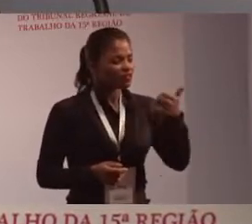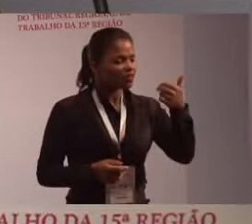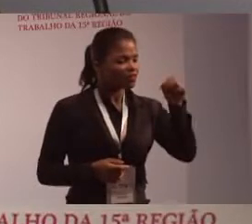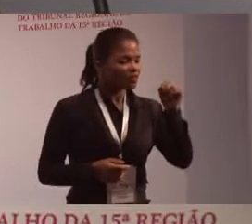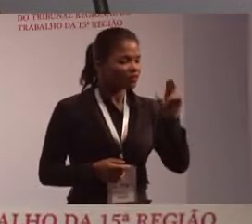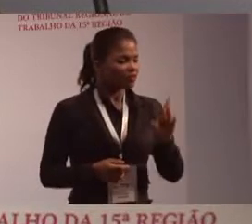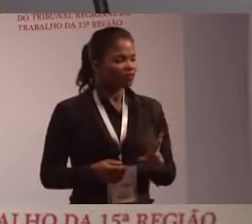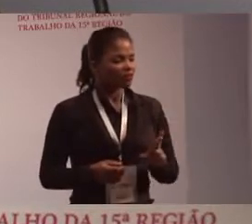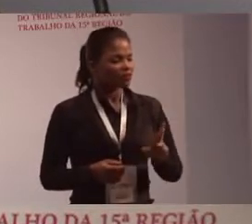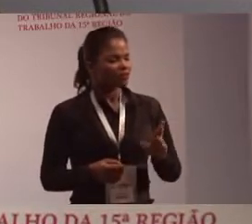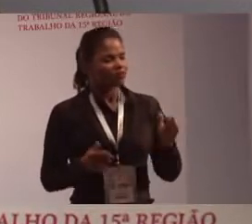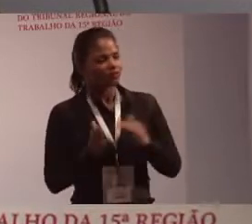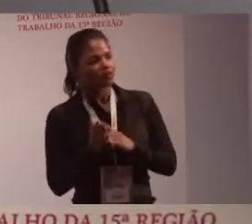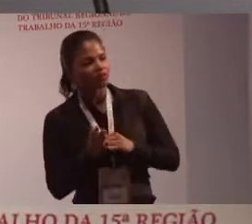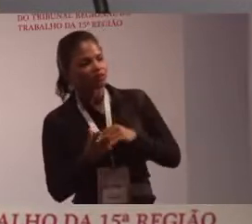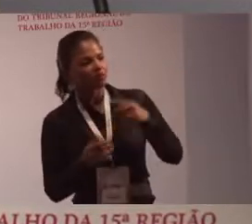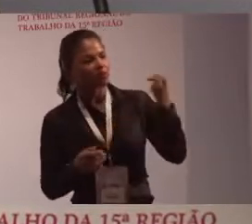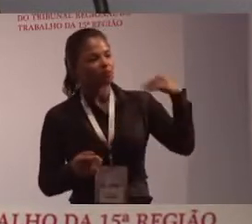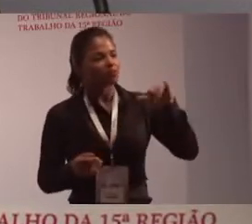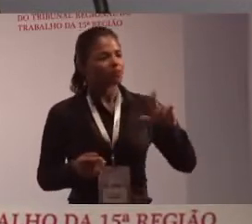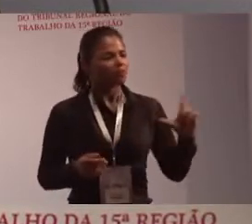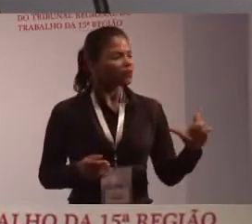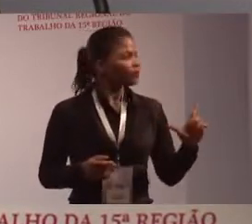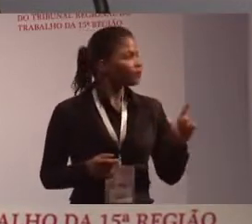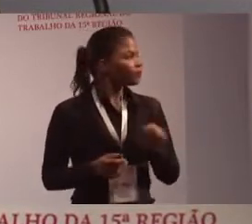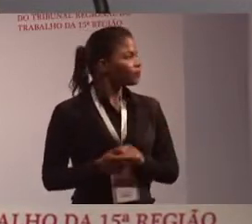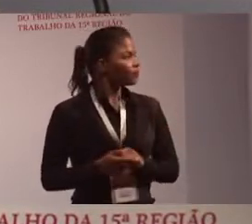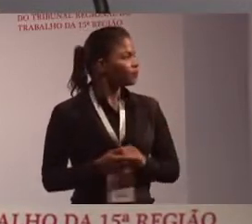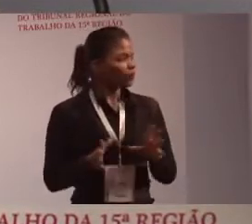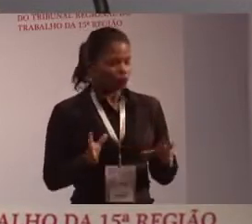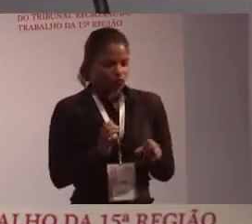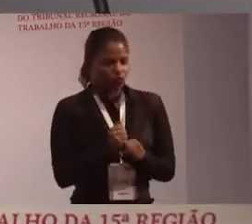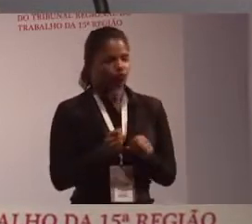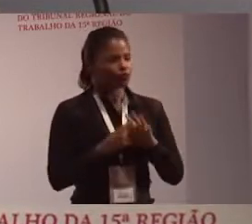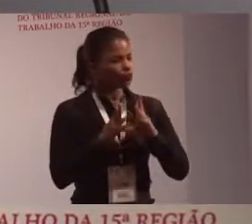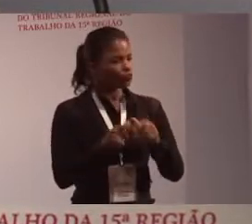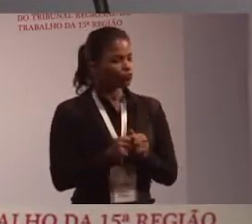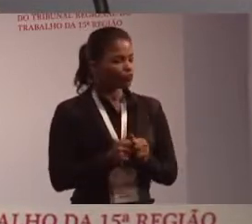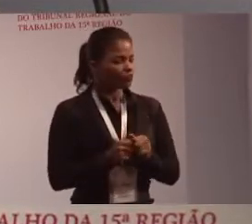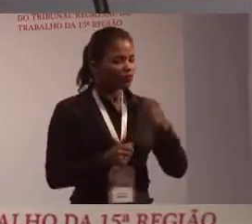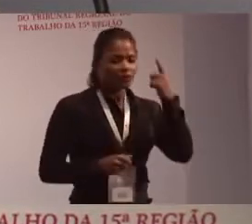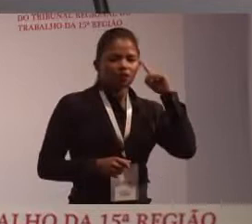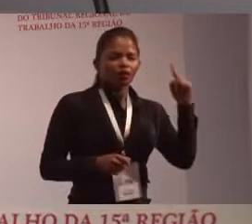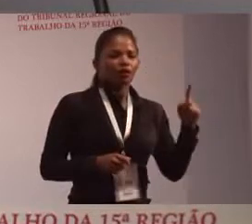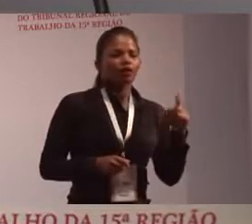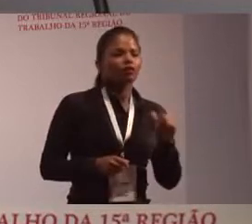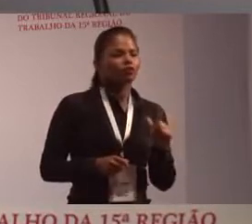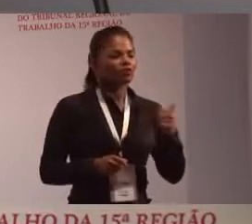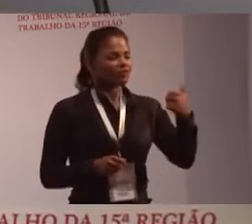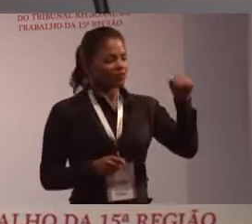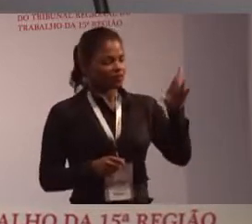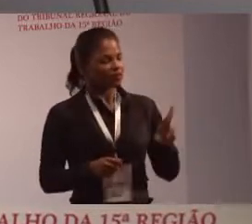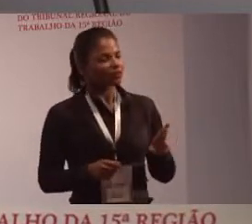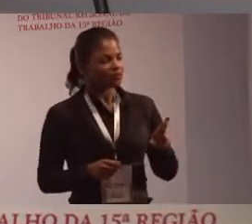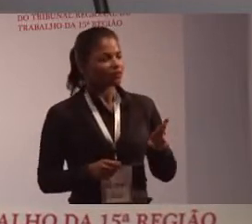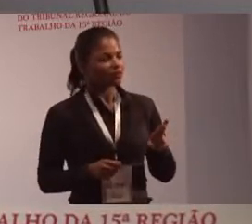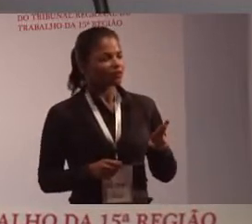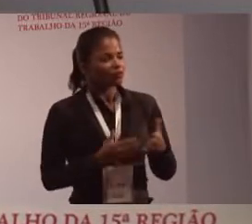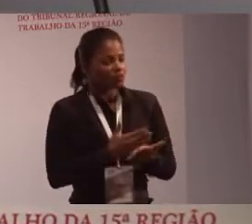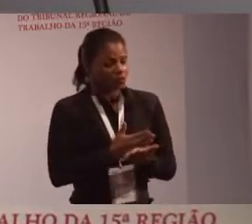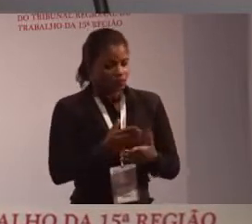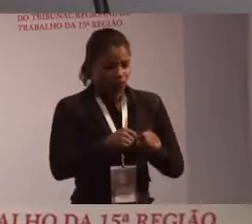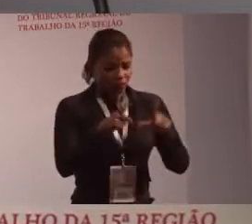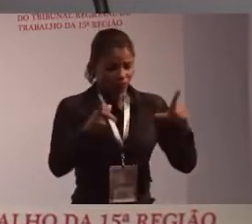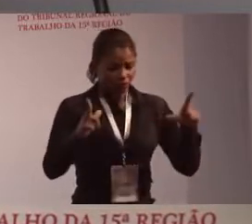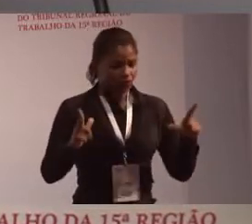100 e 1.000, tá, gente? É mais fácil. Então, por isso que eu arredondo tudo. Mesmo quando ele acha que o preço é de 10, quando ele vai começar o dia da